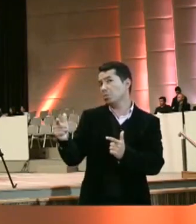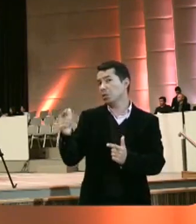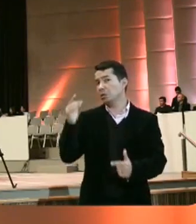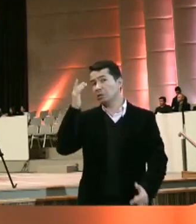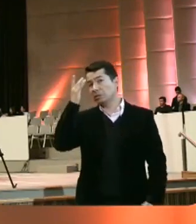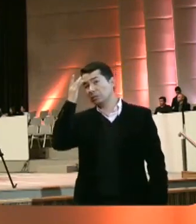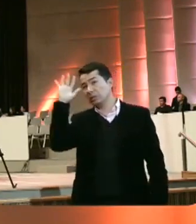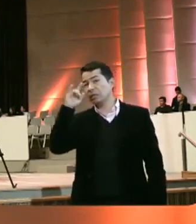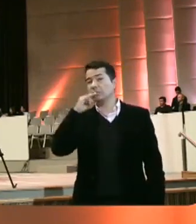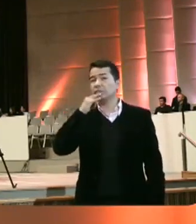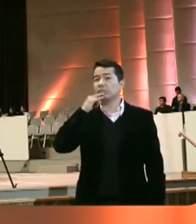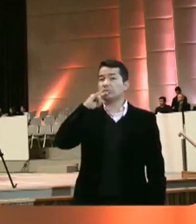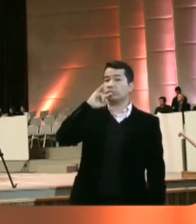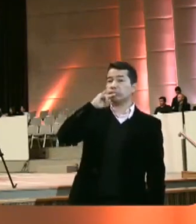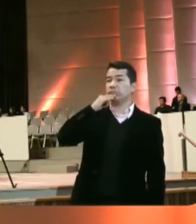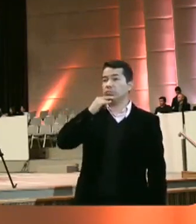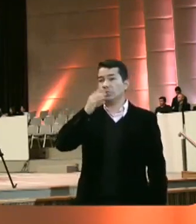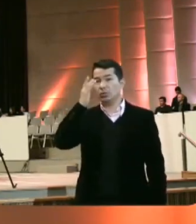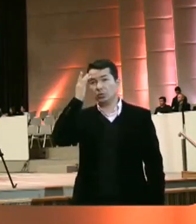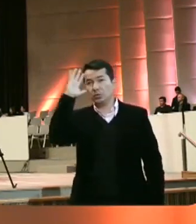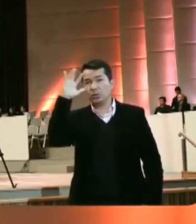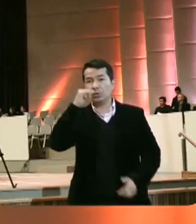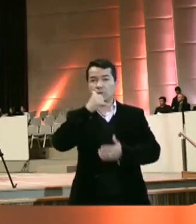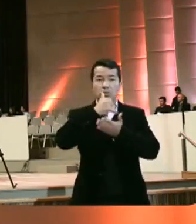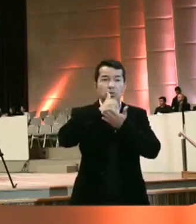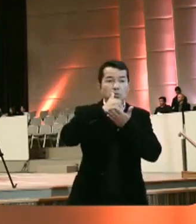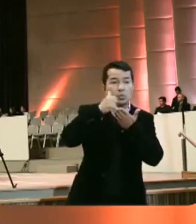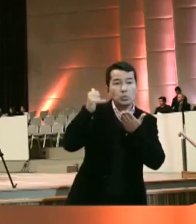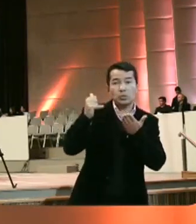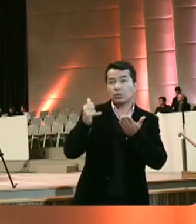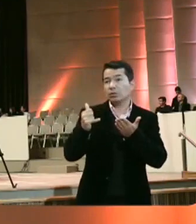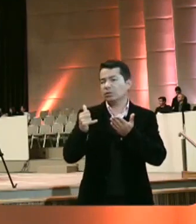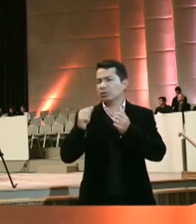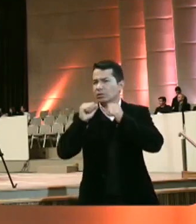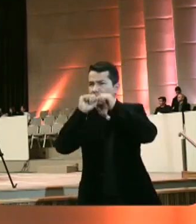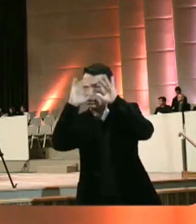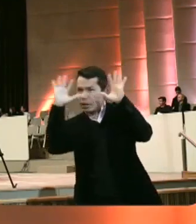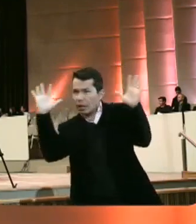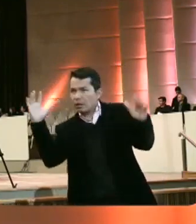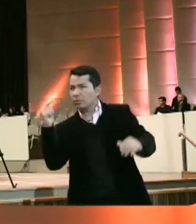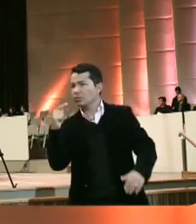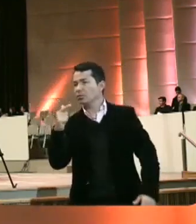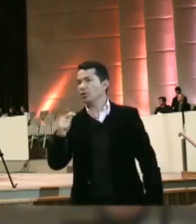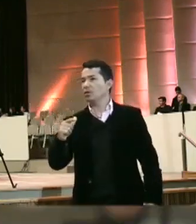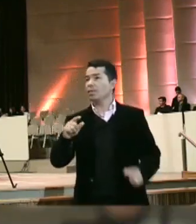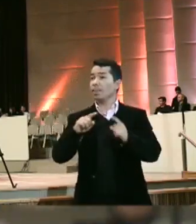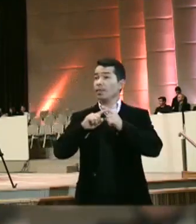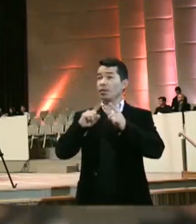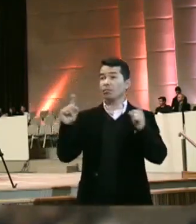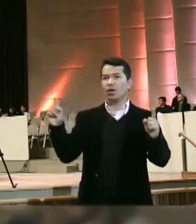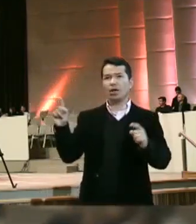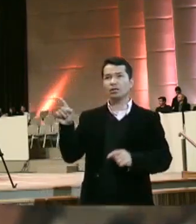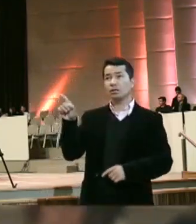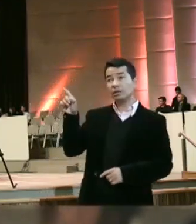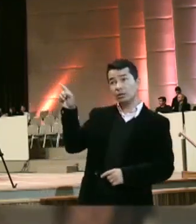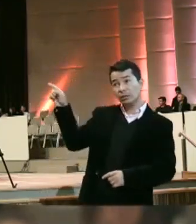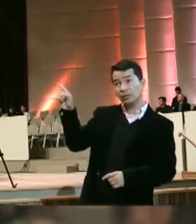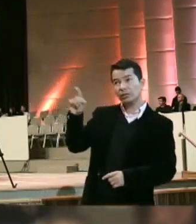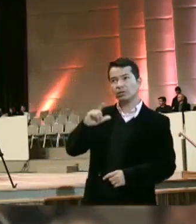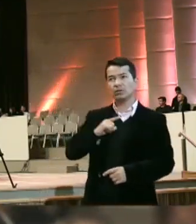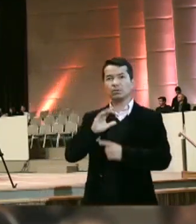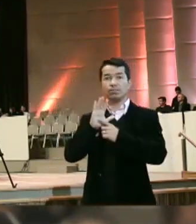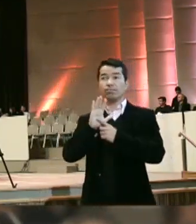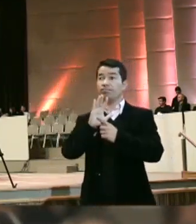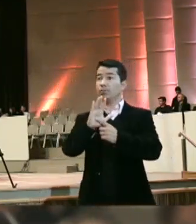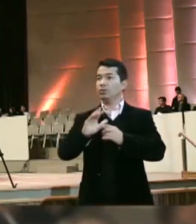talvez bebida, talvez outra coisa qualquer que não foi dita claramente, mas que representa um